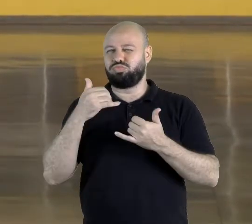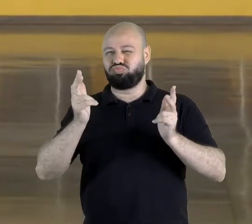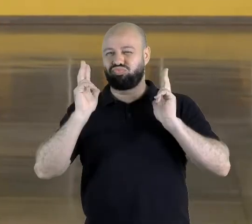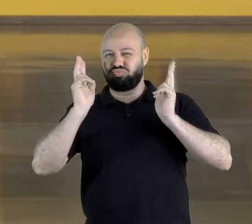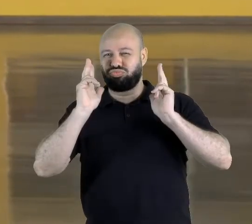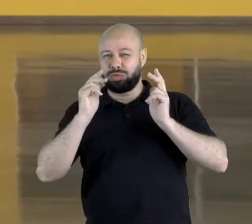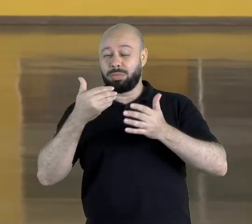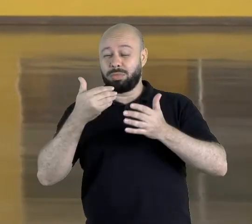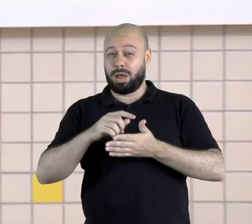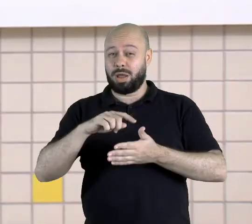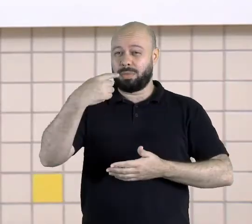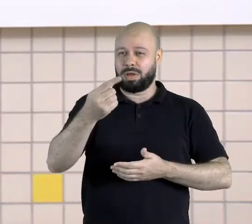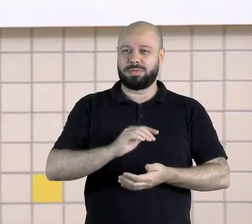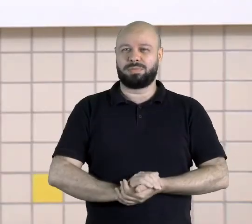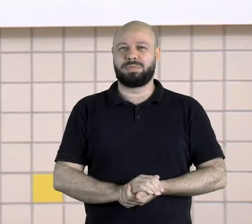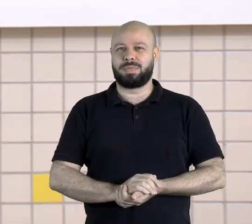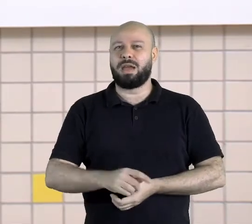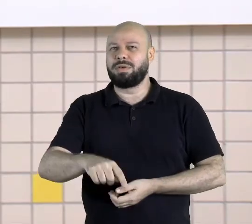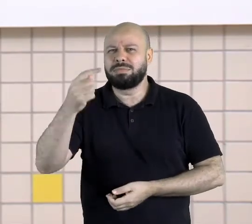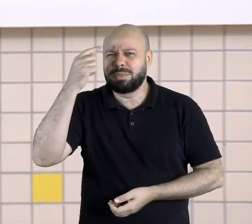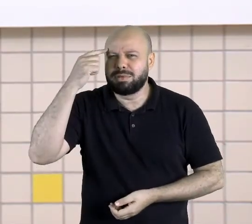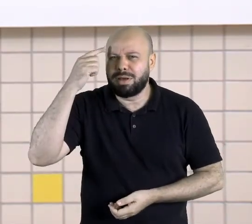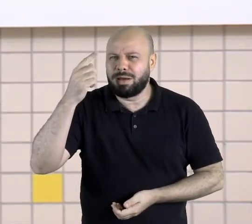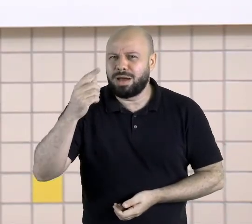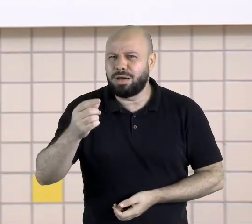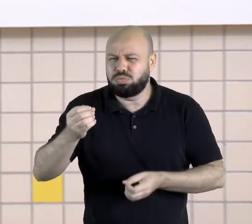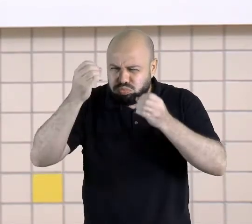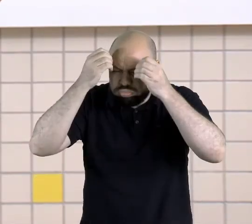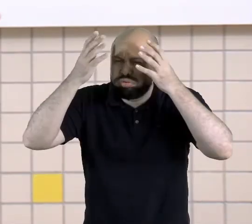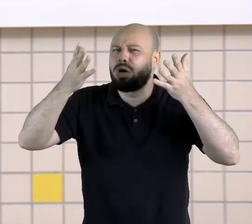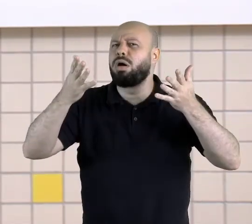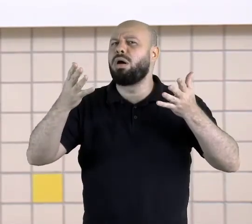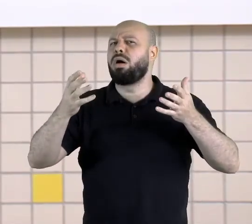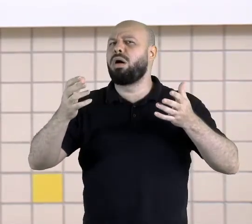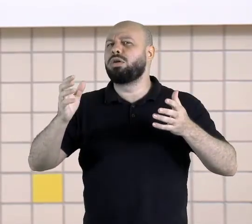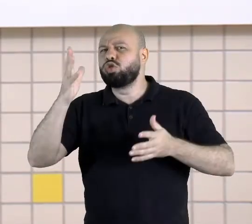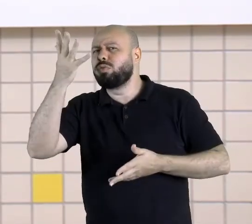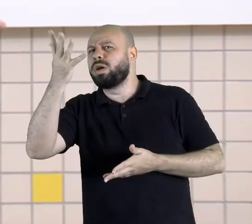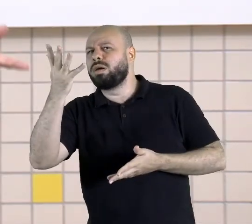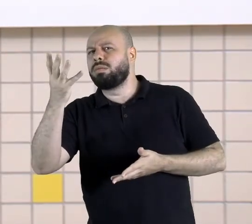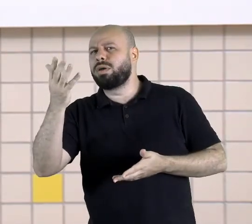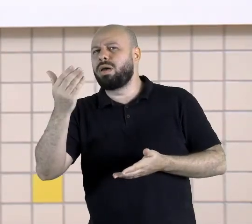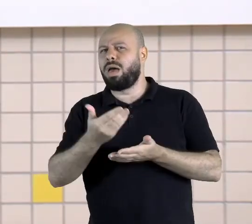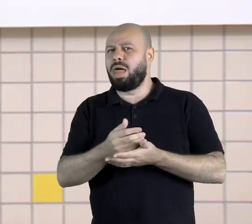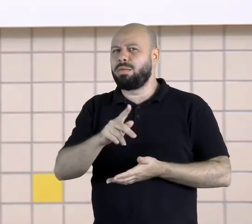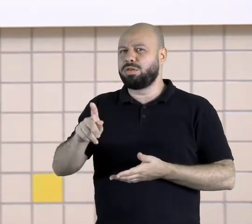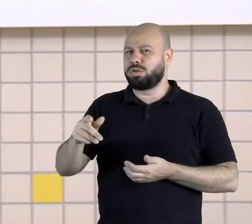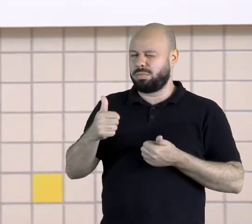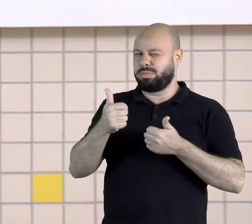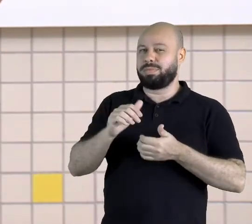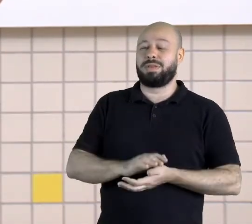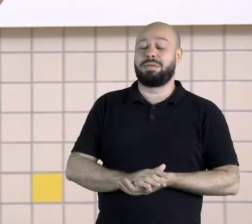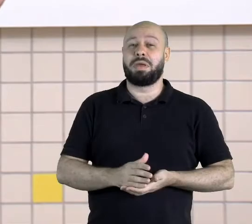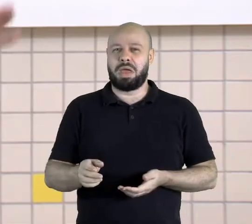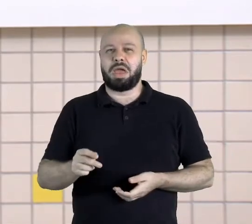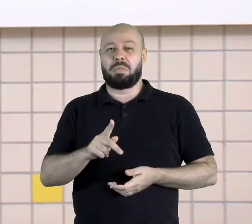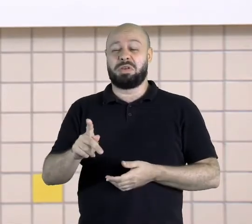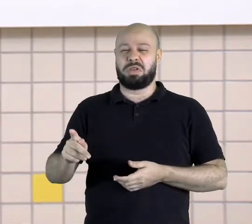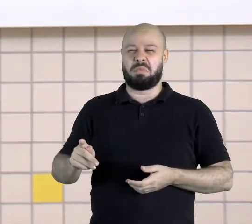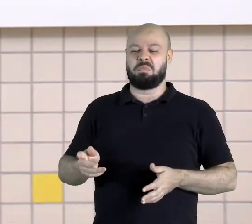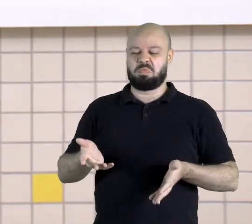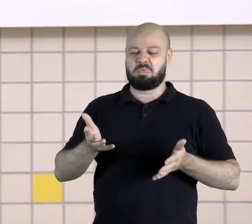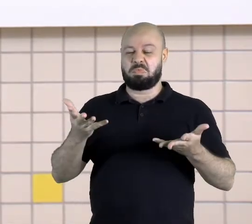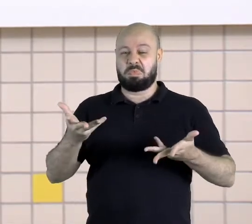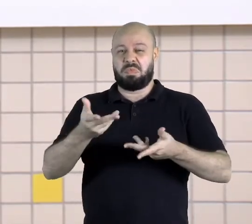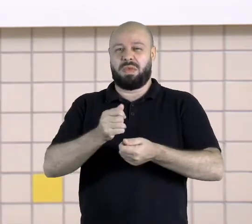aula. E aí, cabecinha pensante, quebrou a cuca aí da nossa mágica? Curtiu a aula do nosso professor? O nosso professor está um show de bola, né?